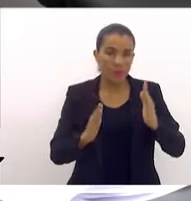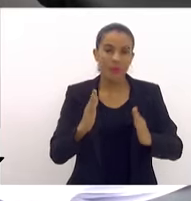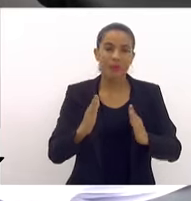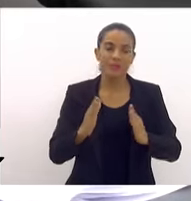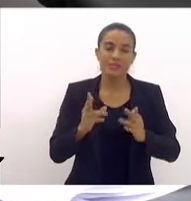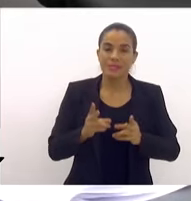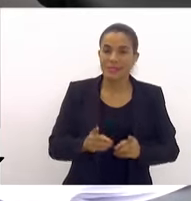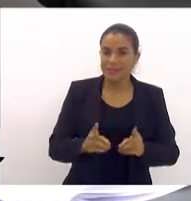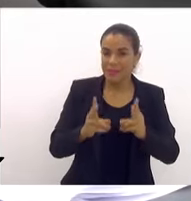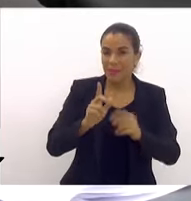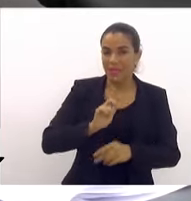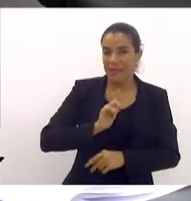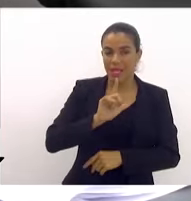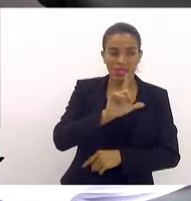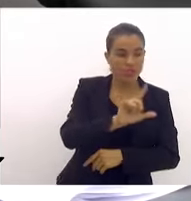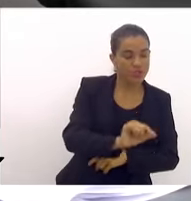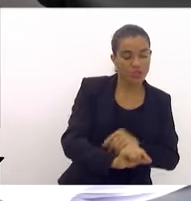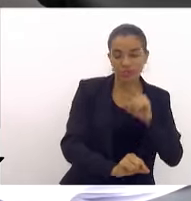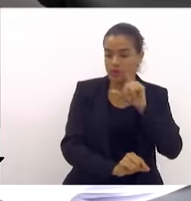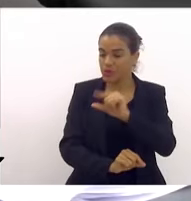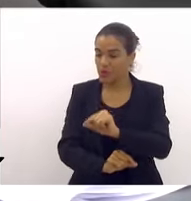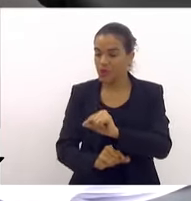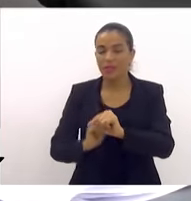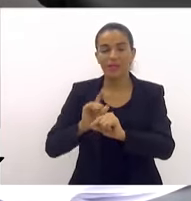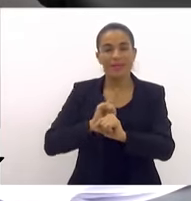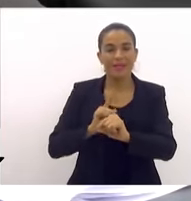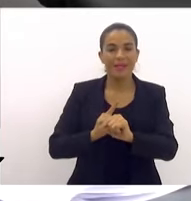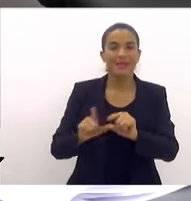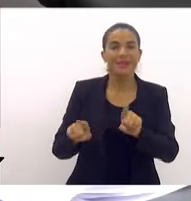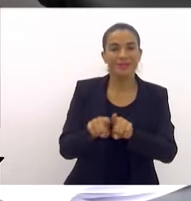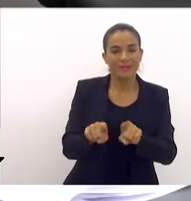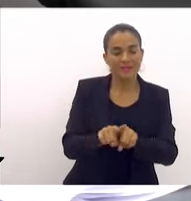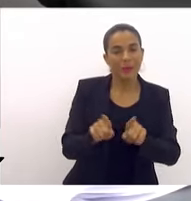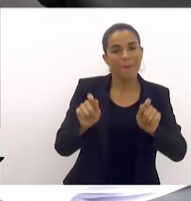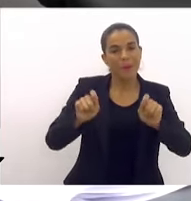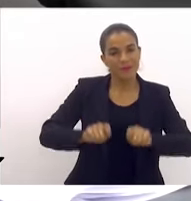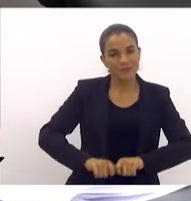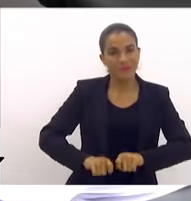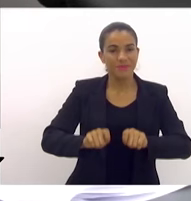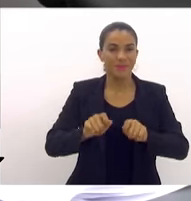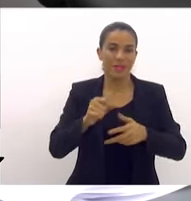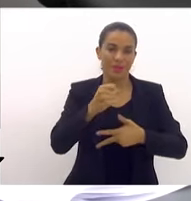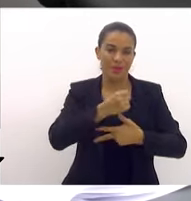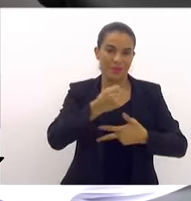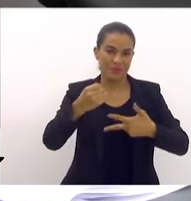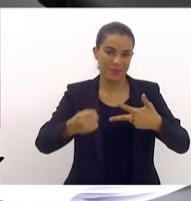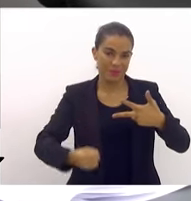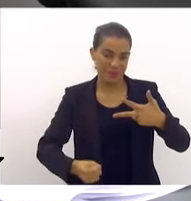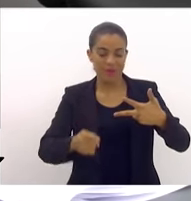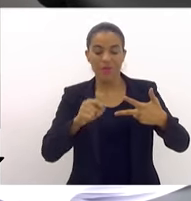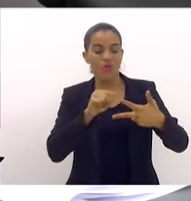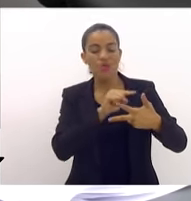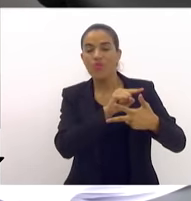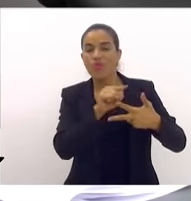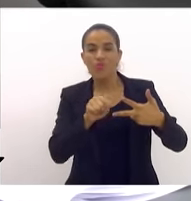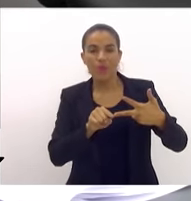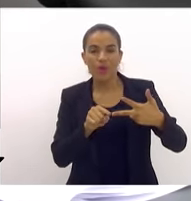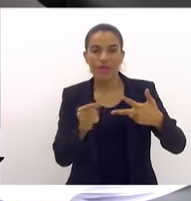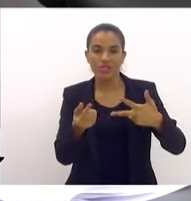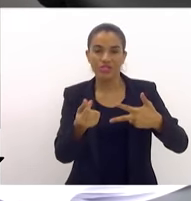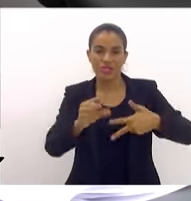que há escolhas, há possibilidade no poder público de se ter